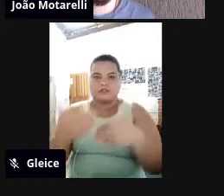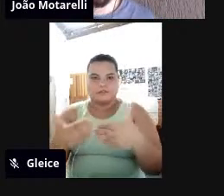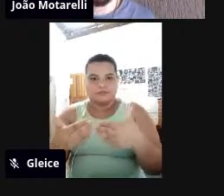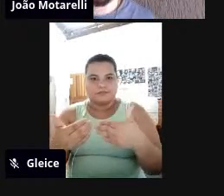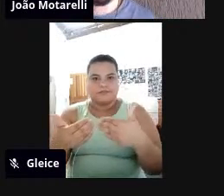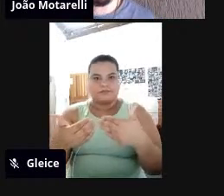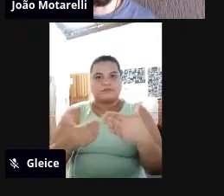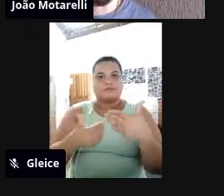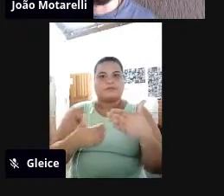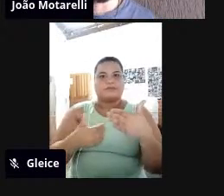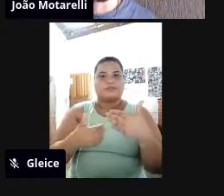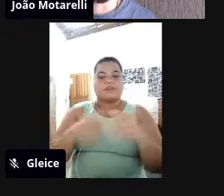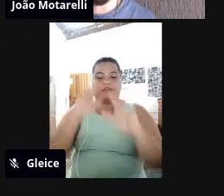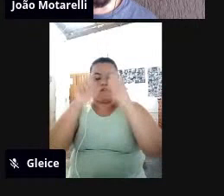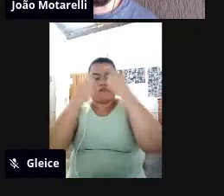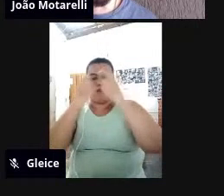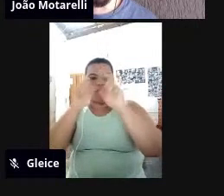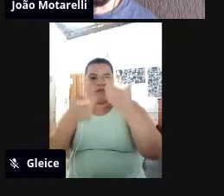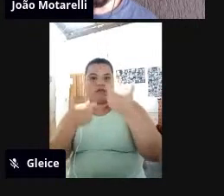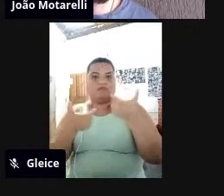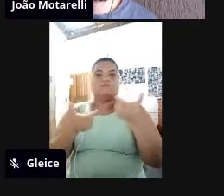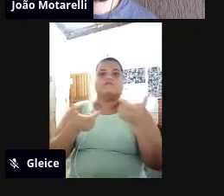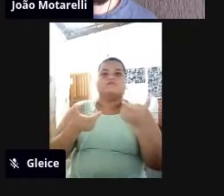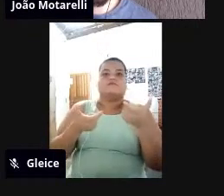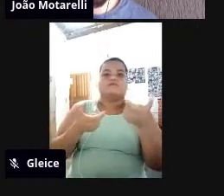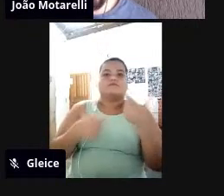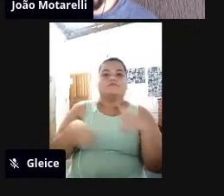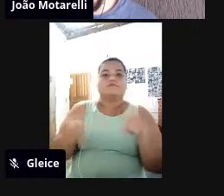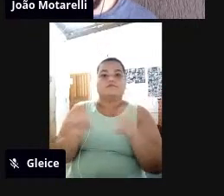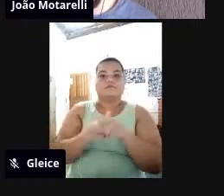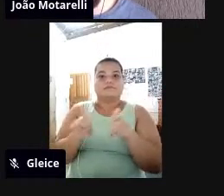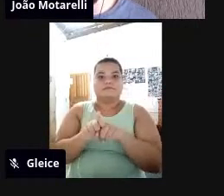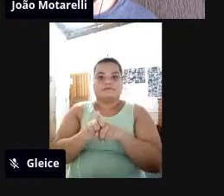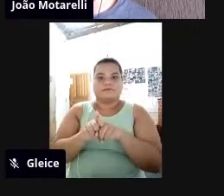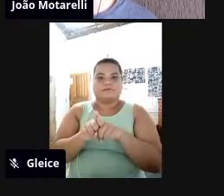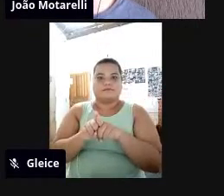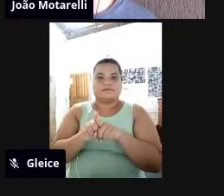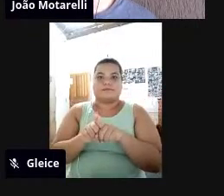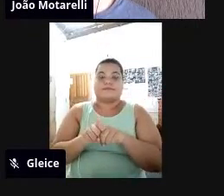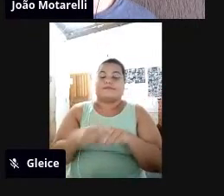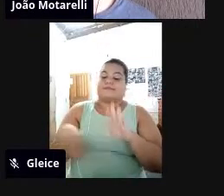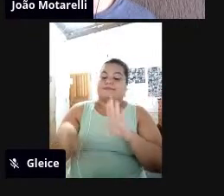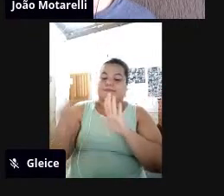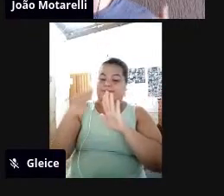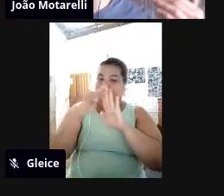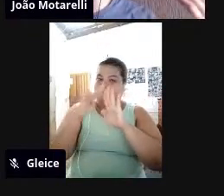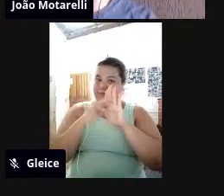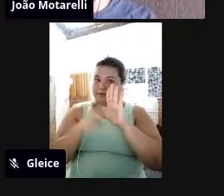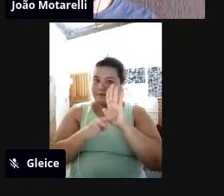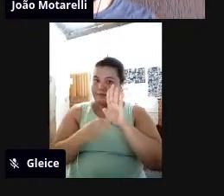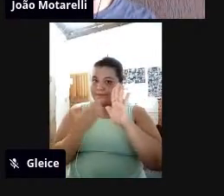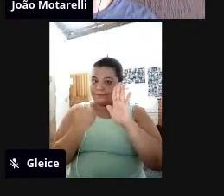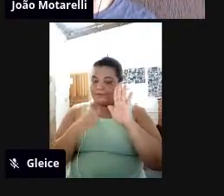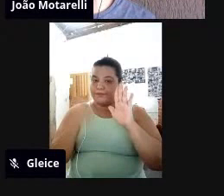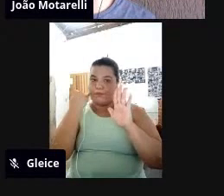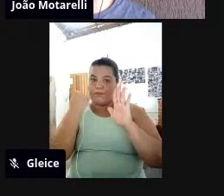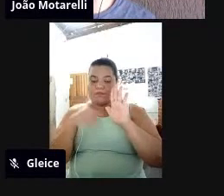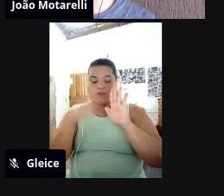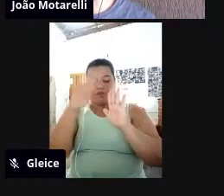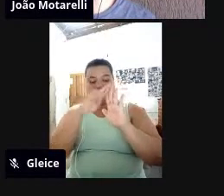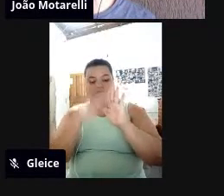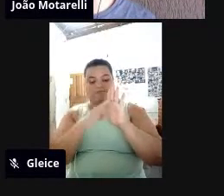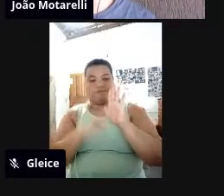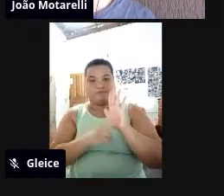a gente vai ter, então, justamente, né, a restrição alimentar como um dos principais fatores desencadeadores, né,